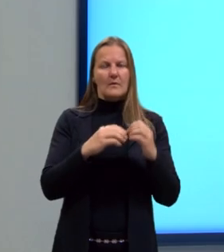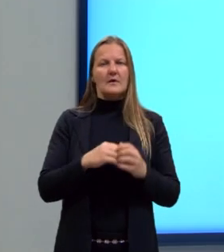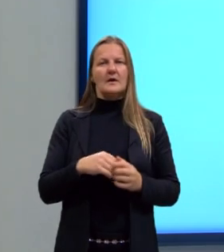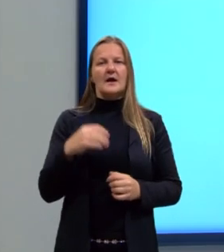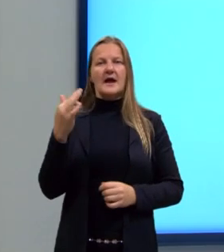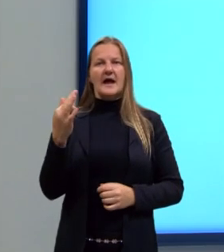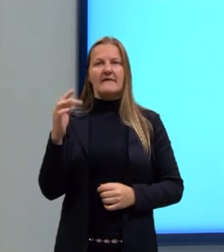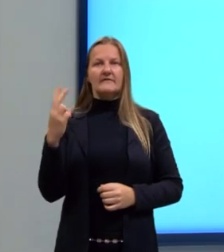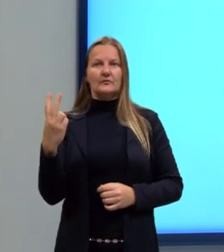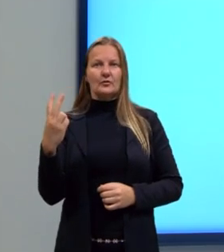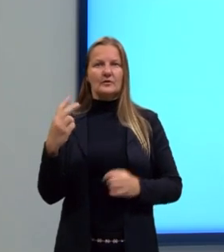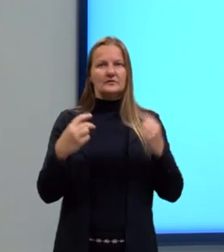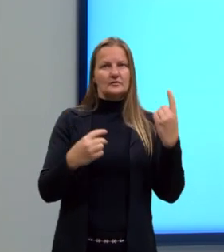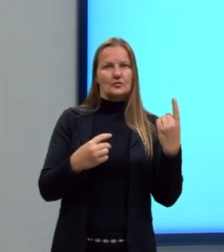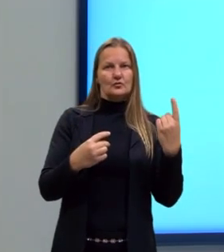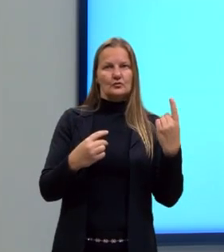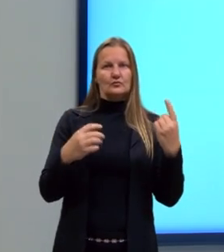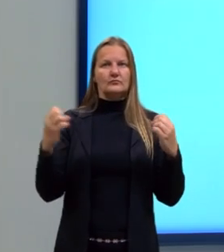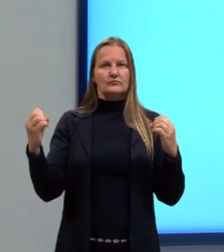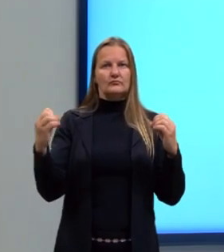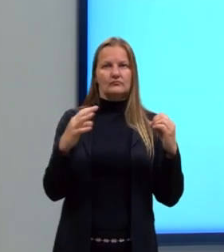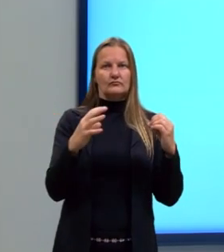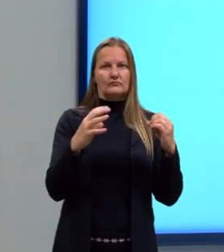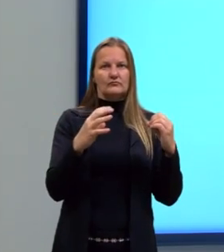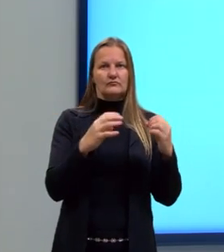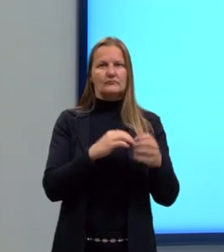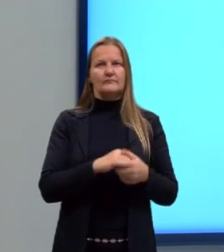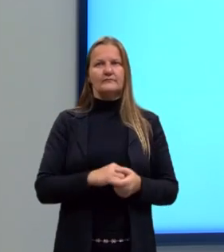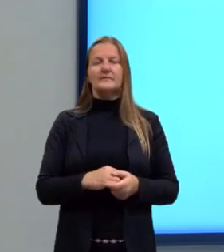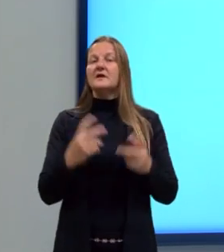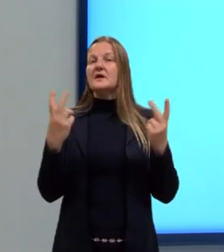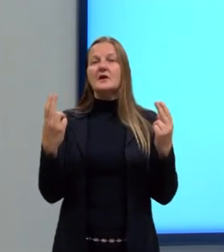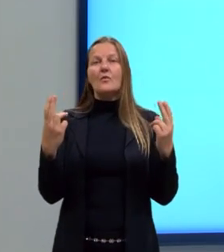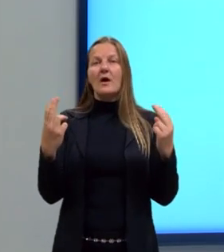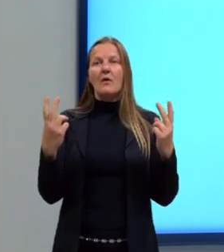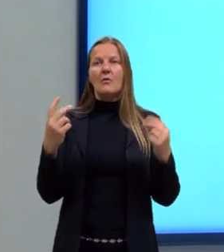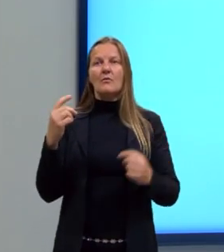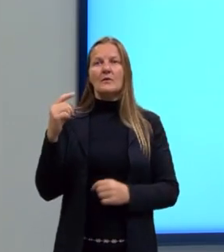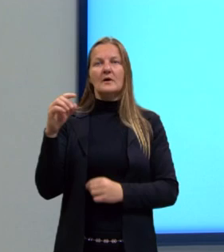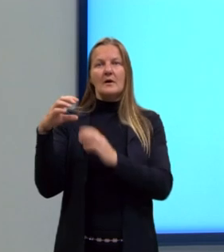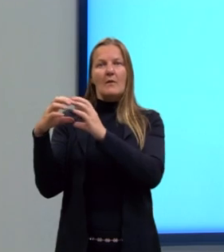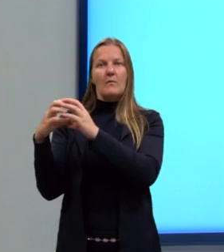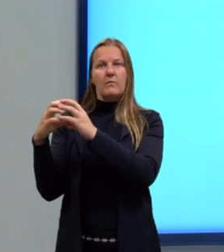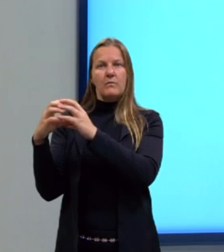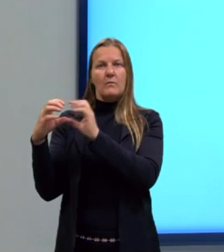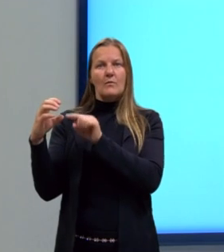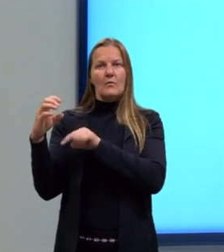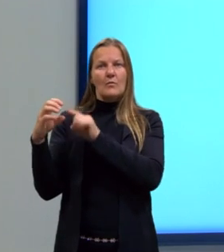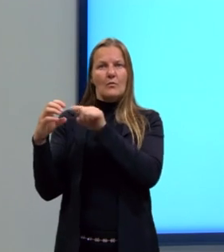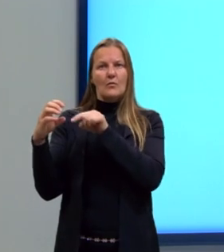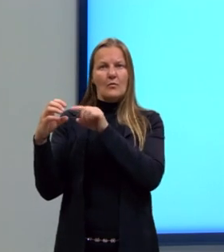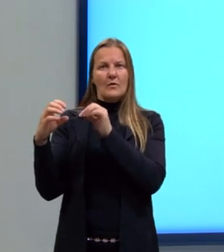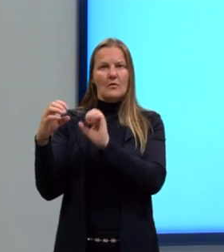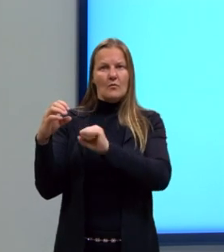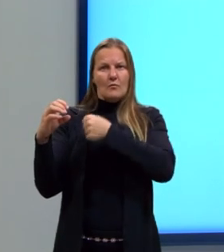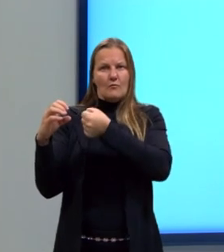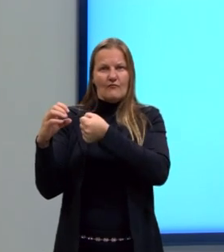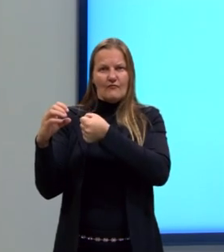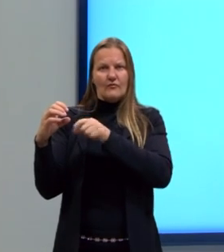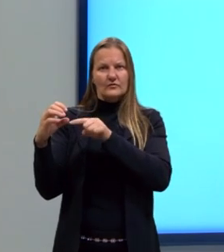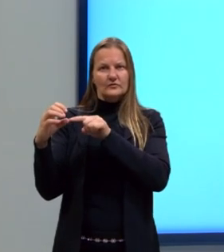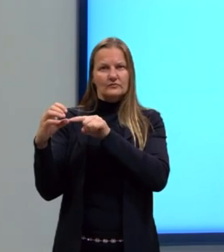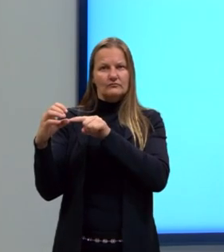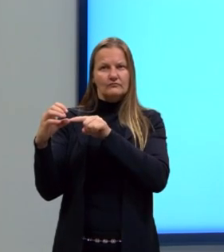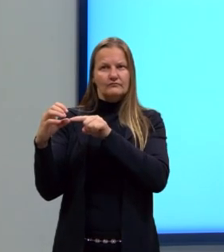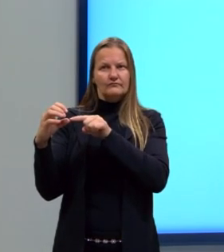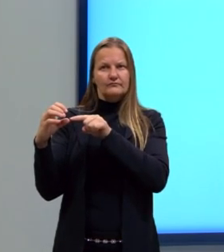f21 tá E aqui acontece a mesma coisa a gente tem a força né que sabe que a gente